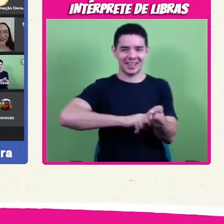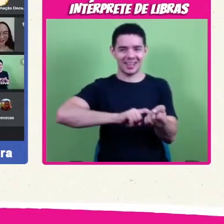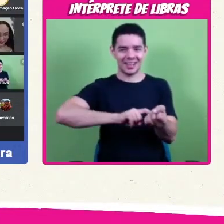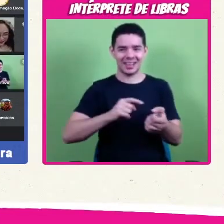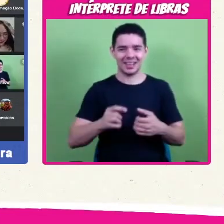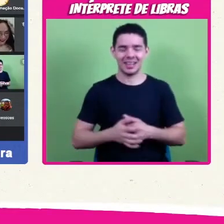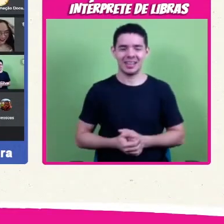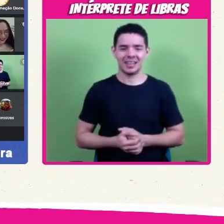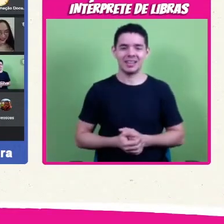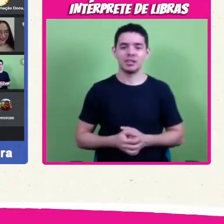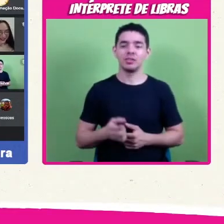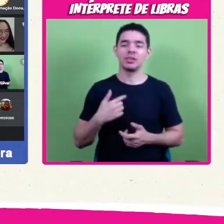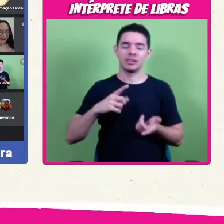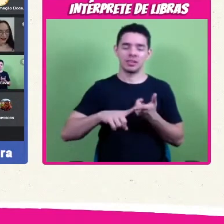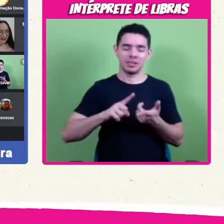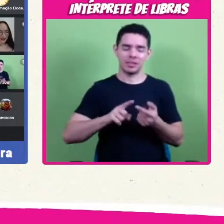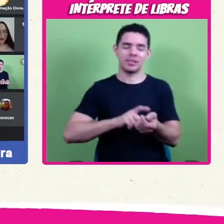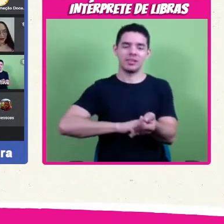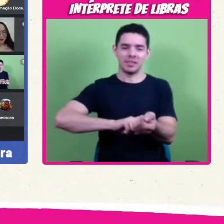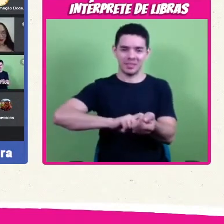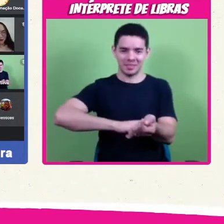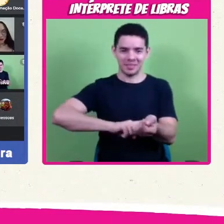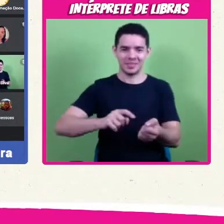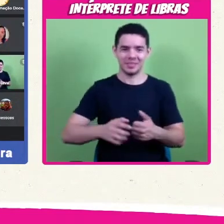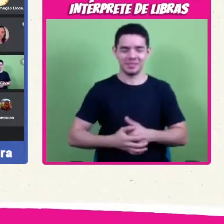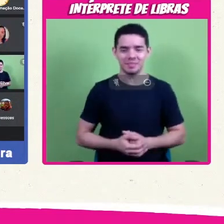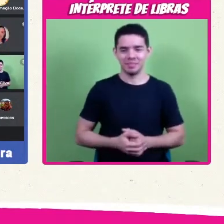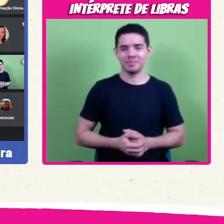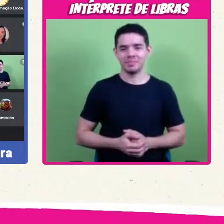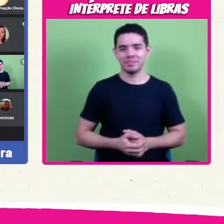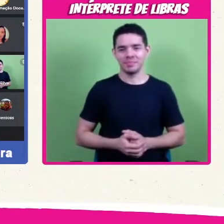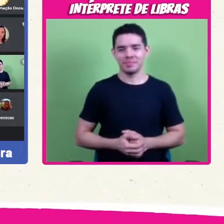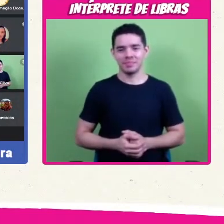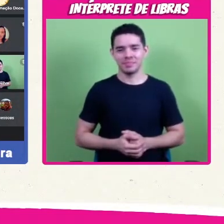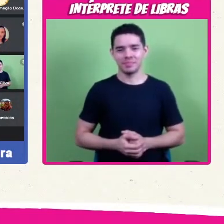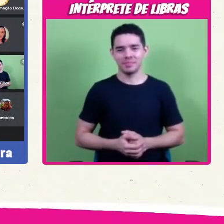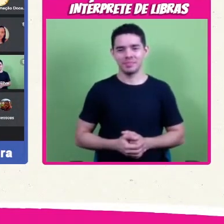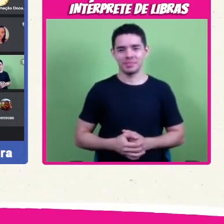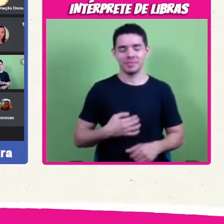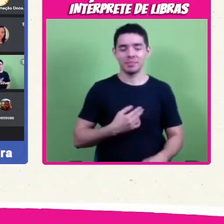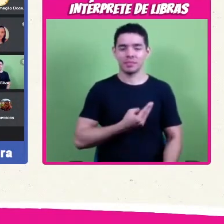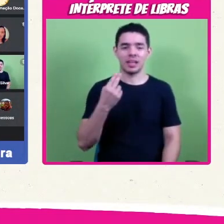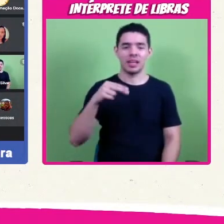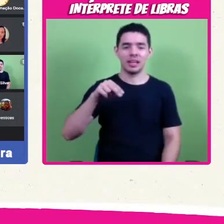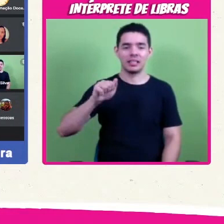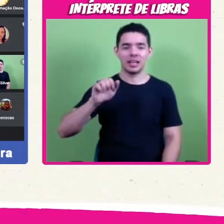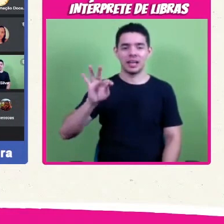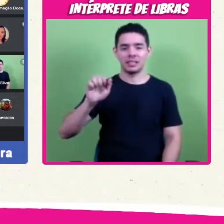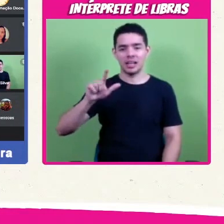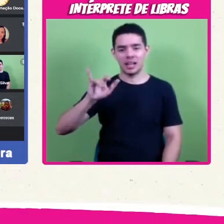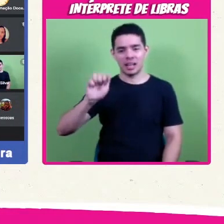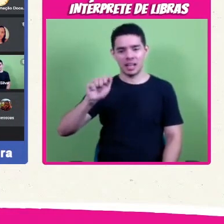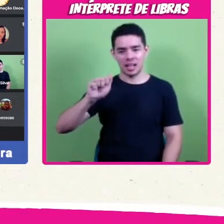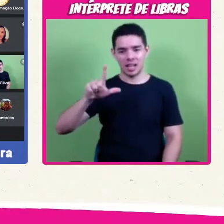Imagina, também estou nervosa. Estamos juntos. Bom, eu me chamo Natália Almeida, mas eu me sinto mais confortável que me chamo